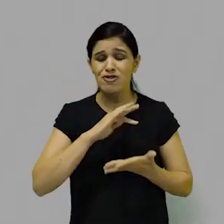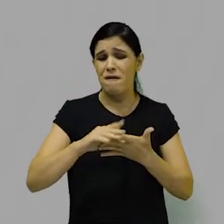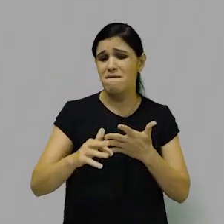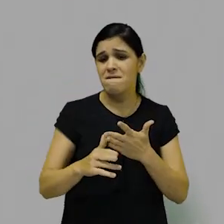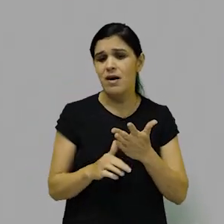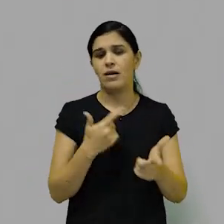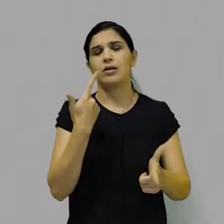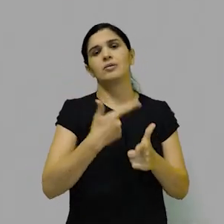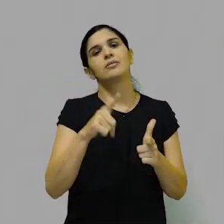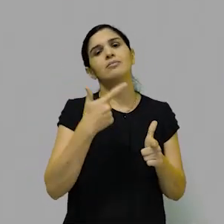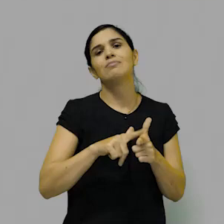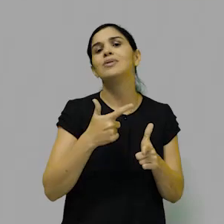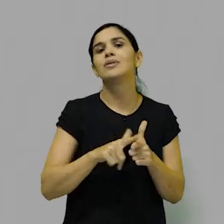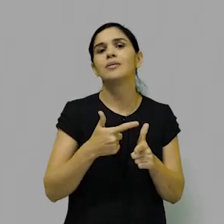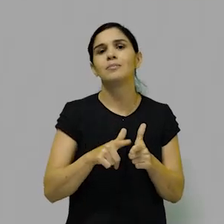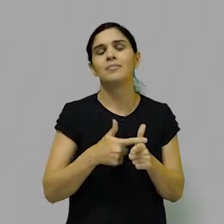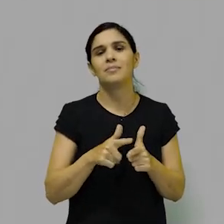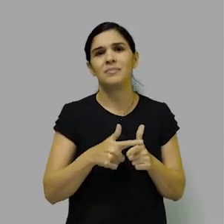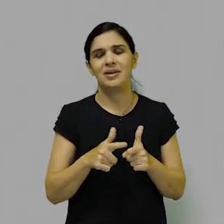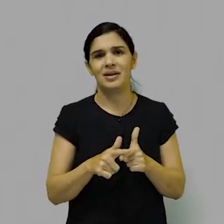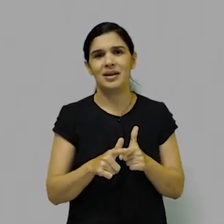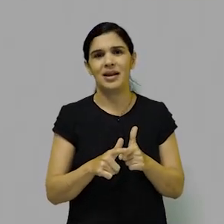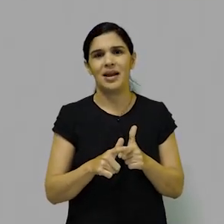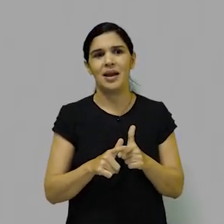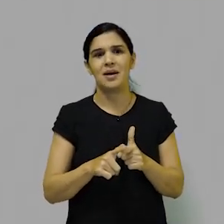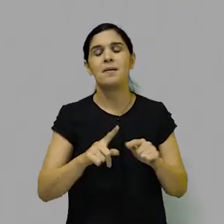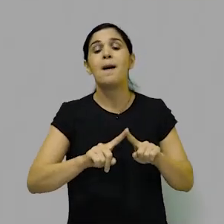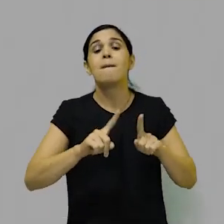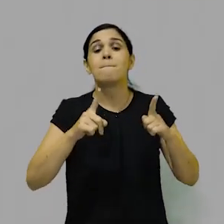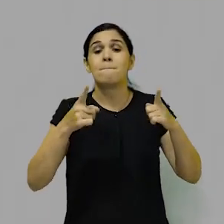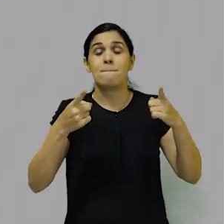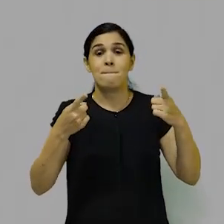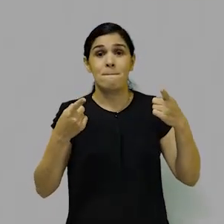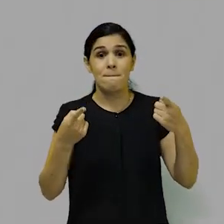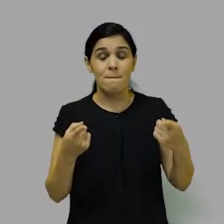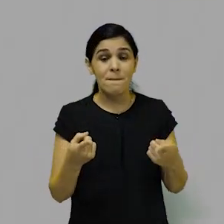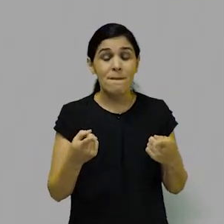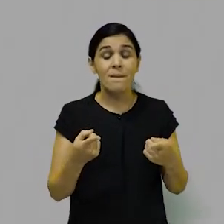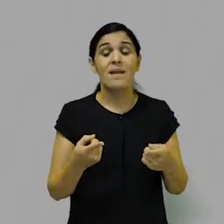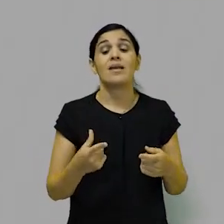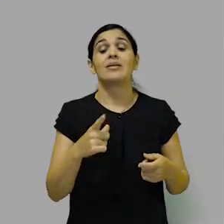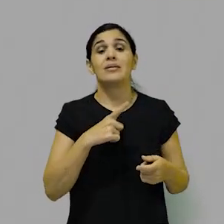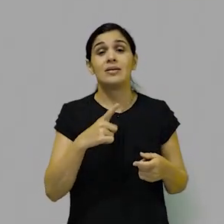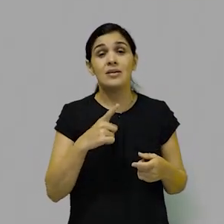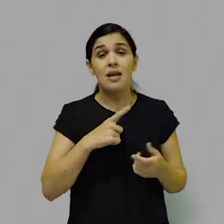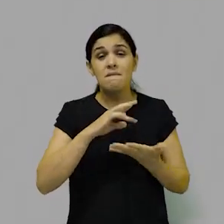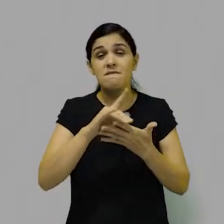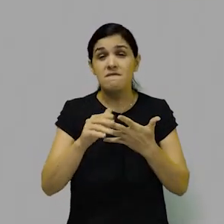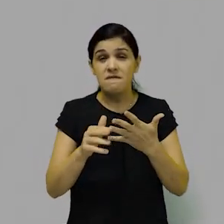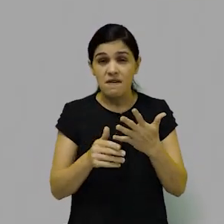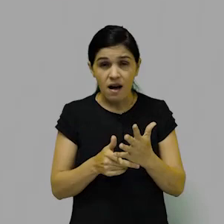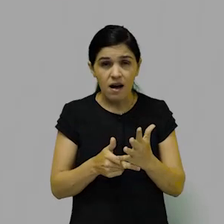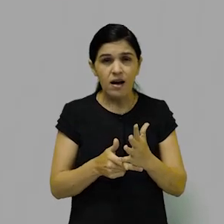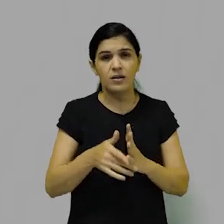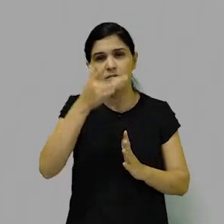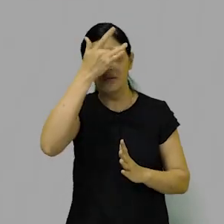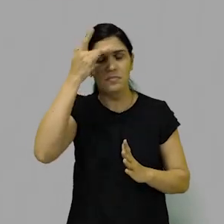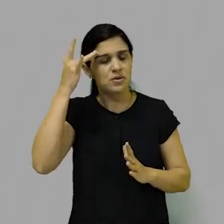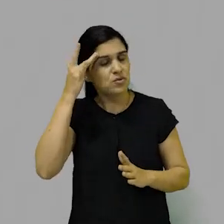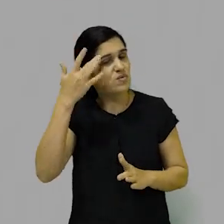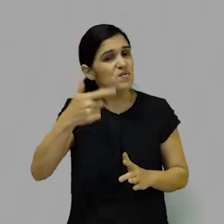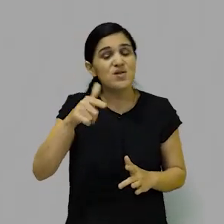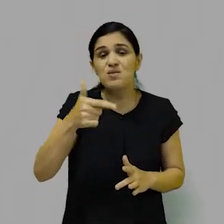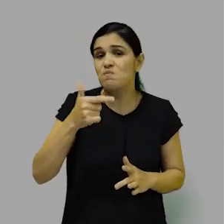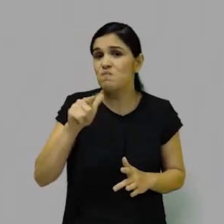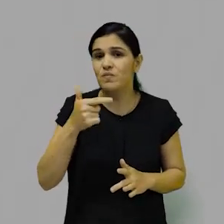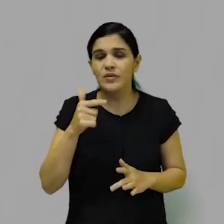pessoas desinformadas. Mas eu estou aqui para alertar vocês de que não escutem essas pessoas. Elas